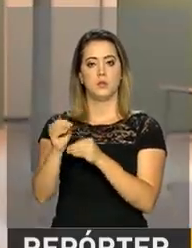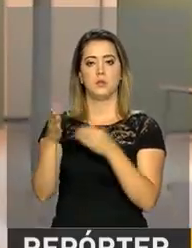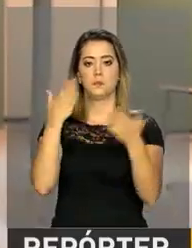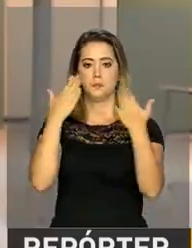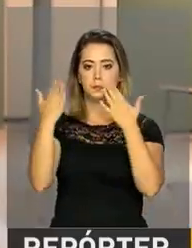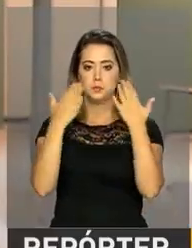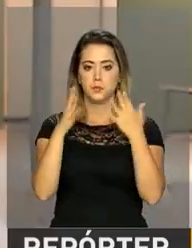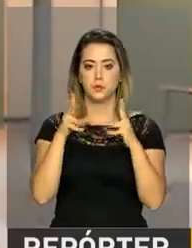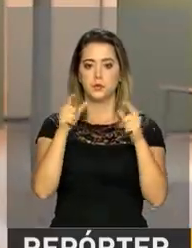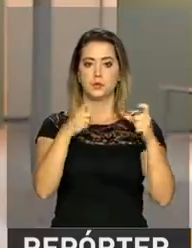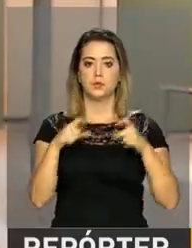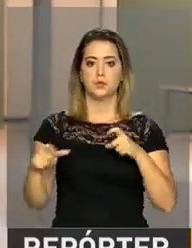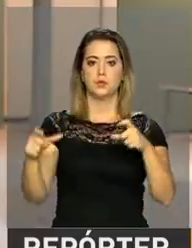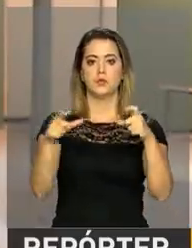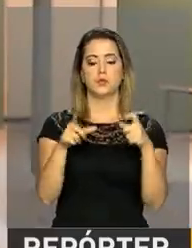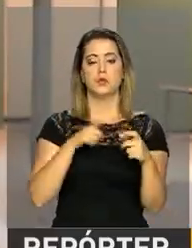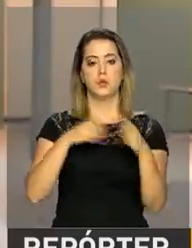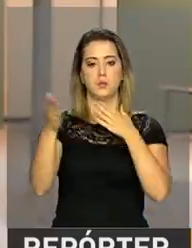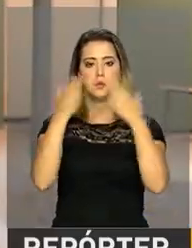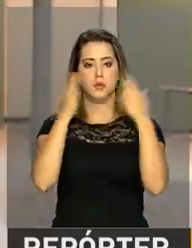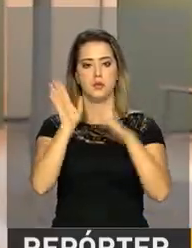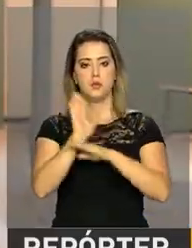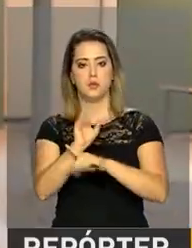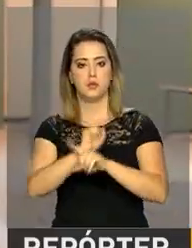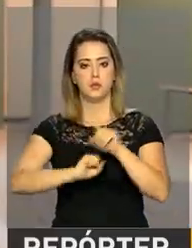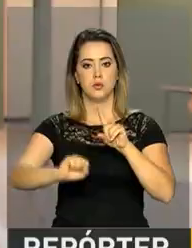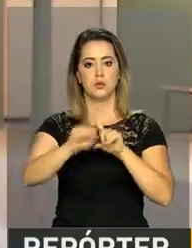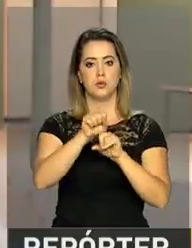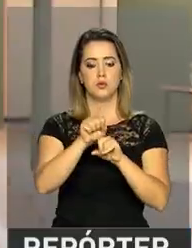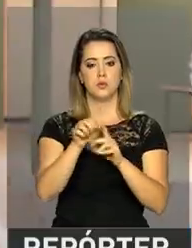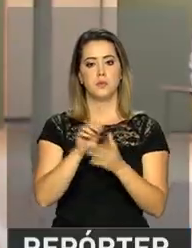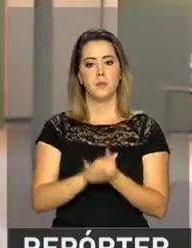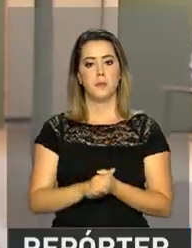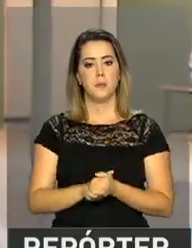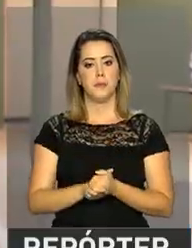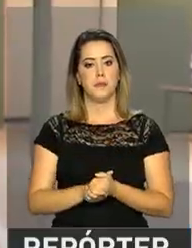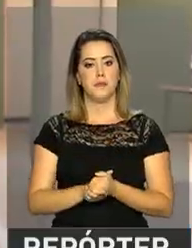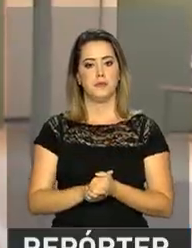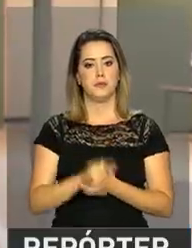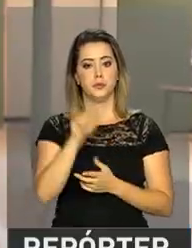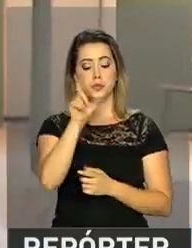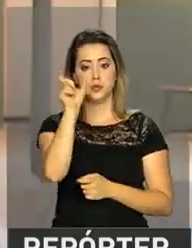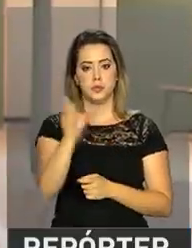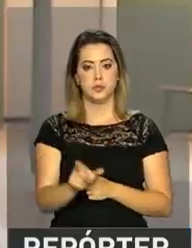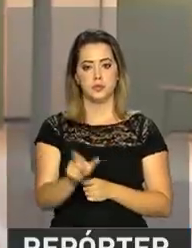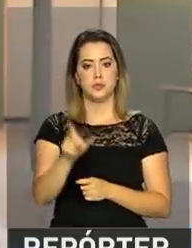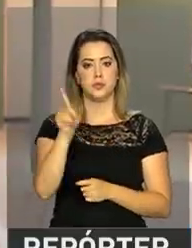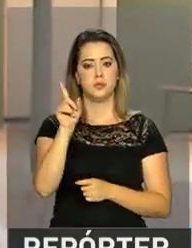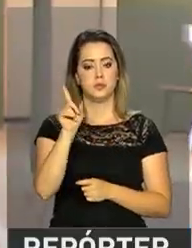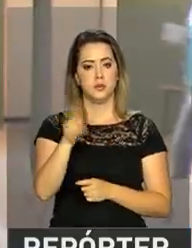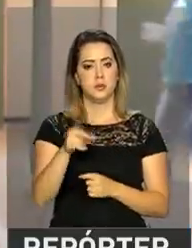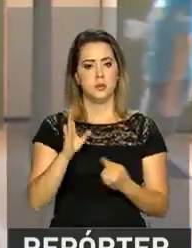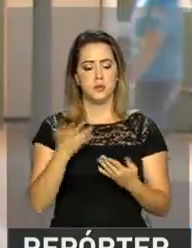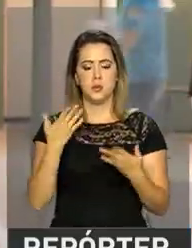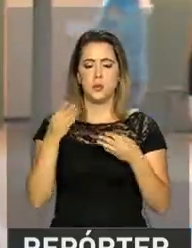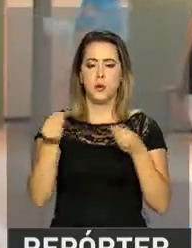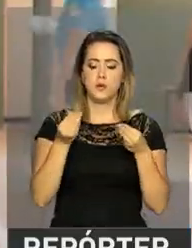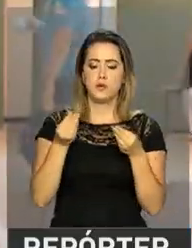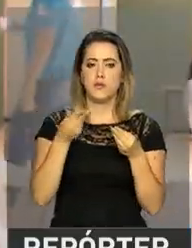as unidades nós contamos com um psicólogo e um assistente social. E esse profissional serve para